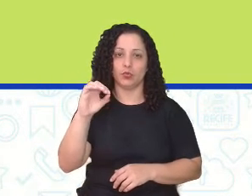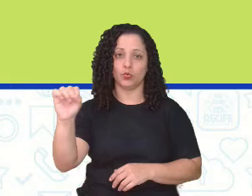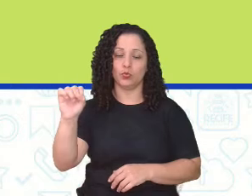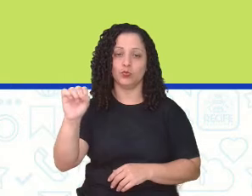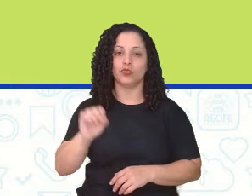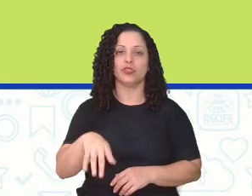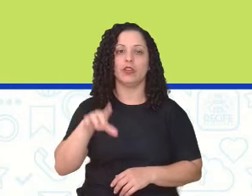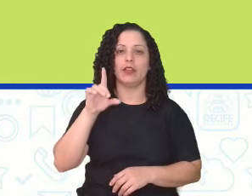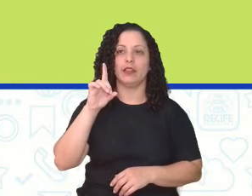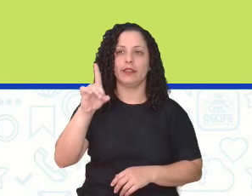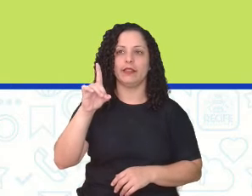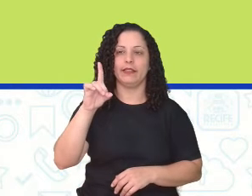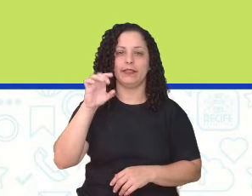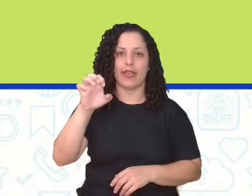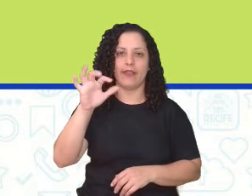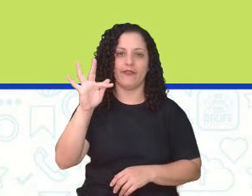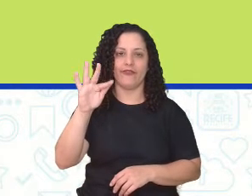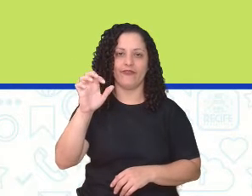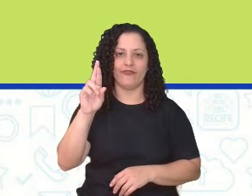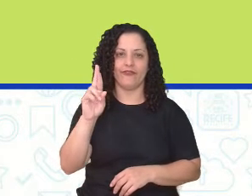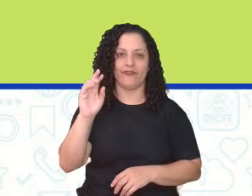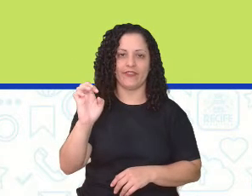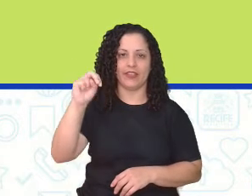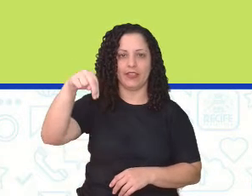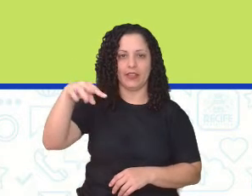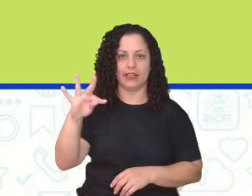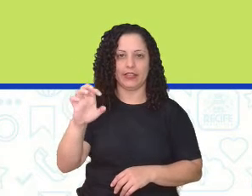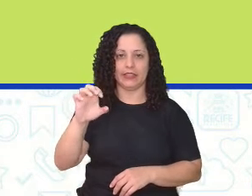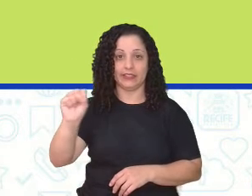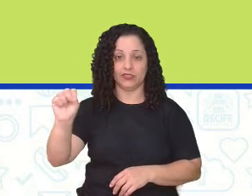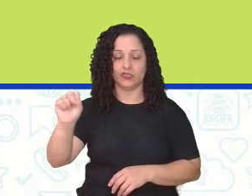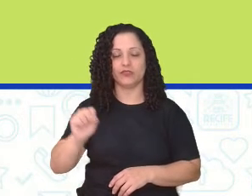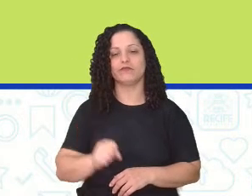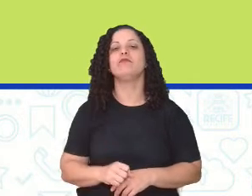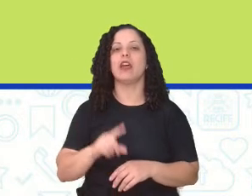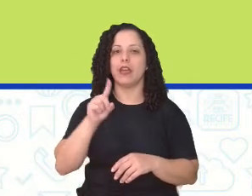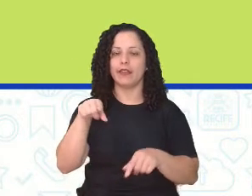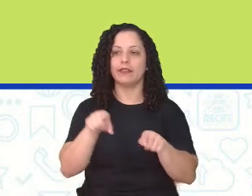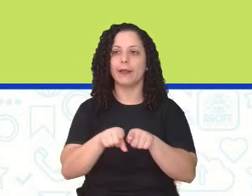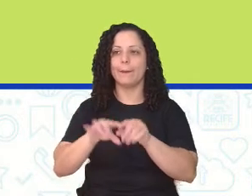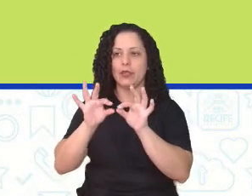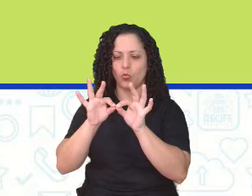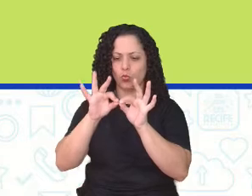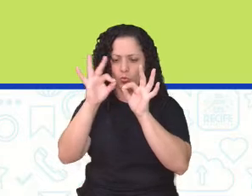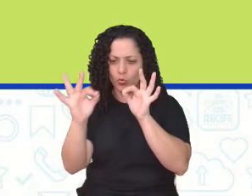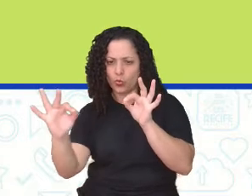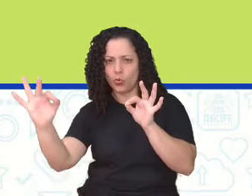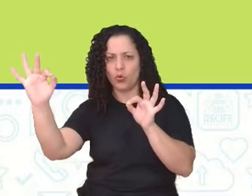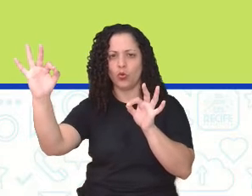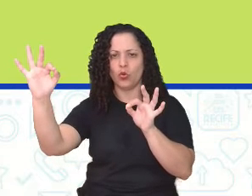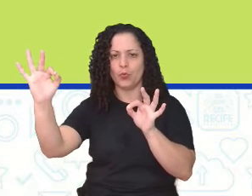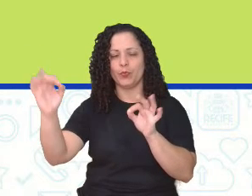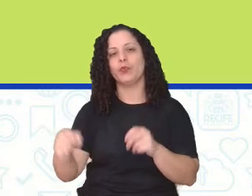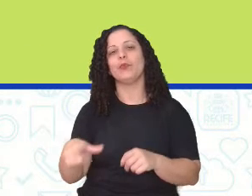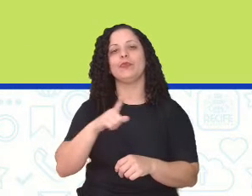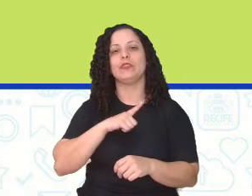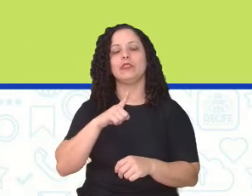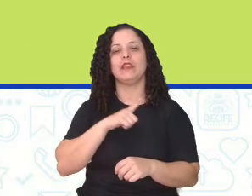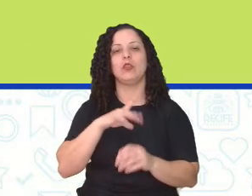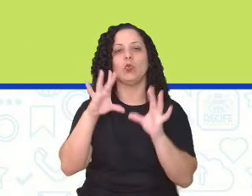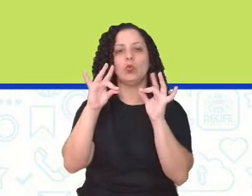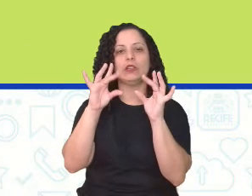fino, é longo, e ele sai de cada epidídimo, que nós vimos aí, recebe o líquido